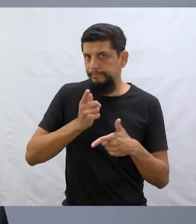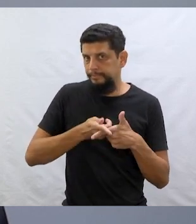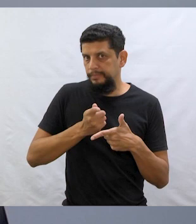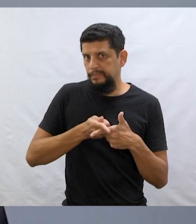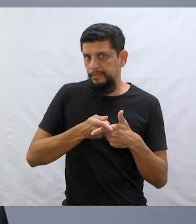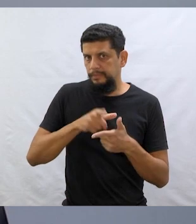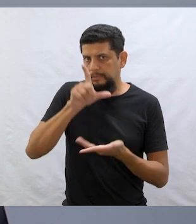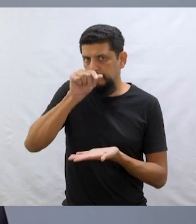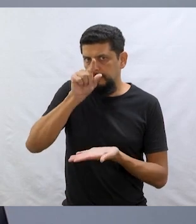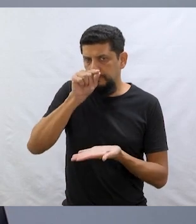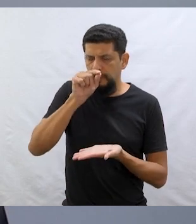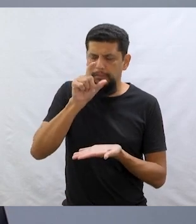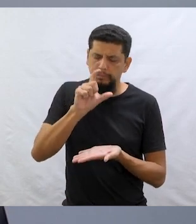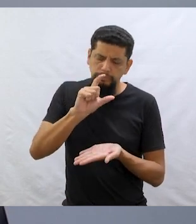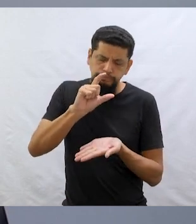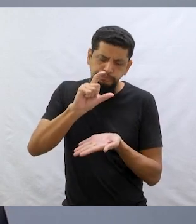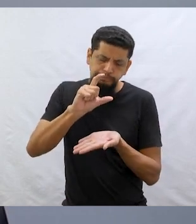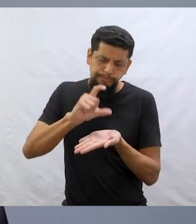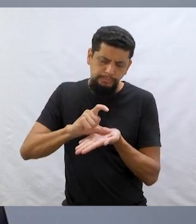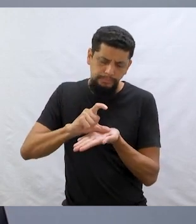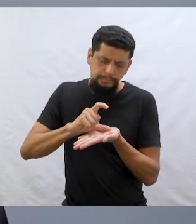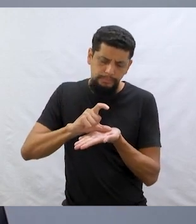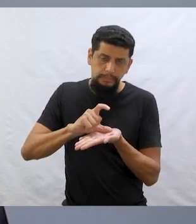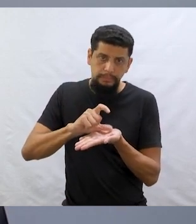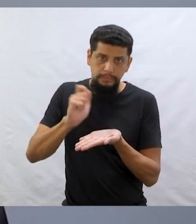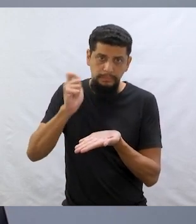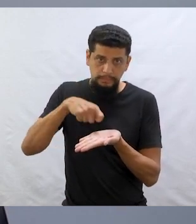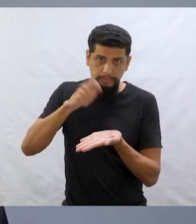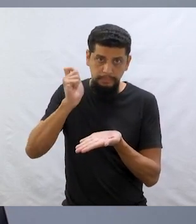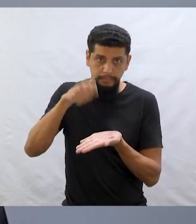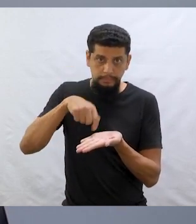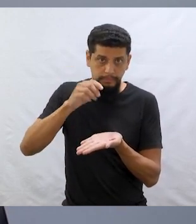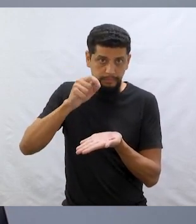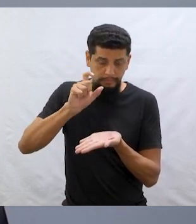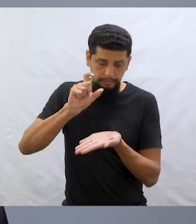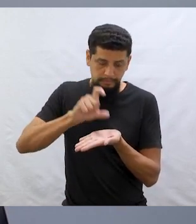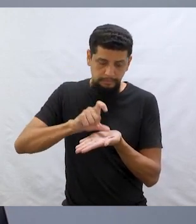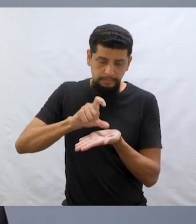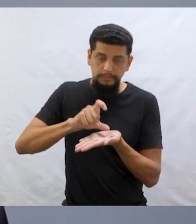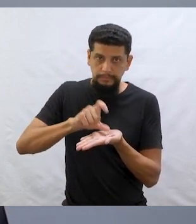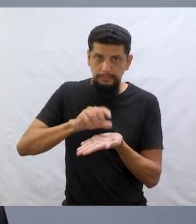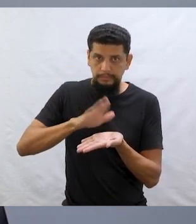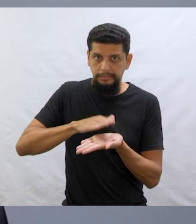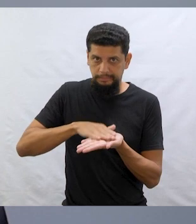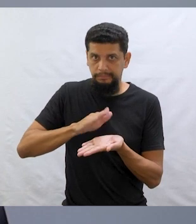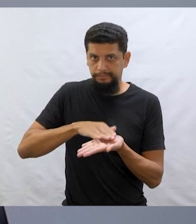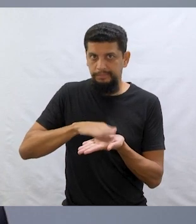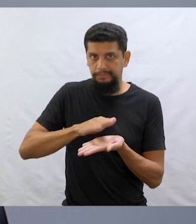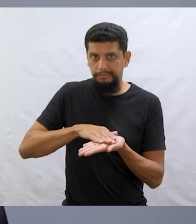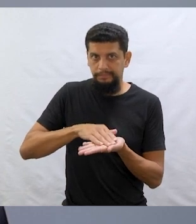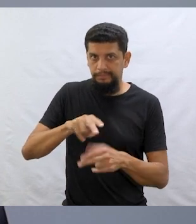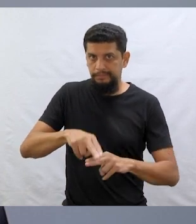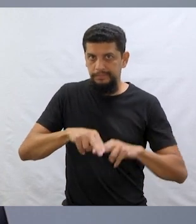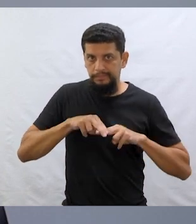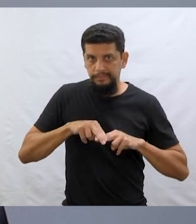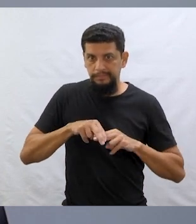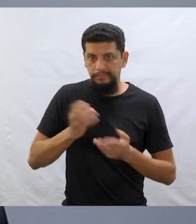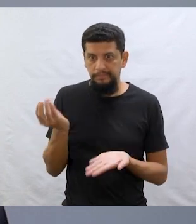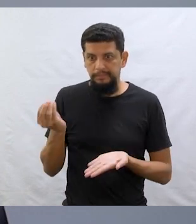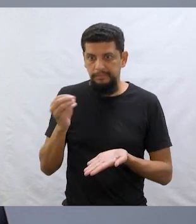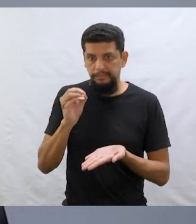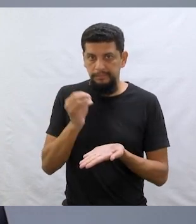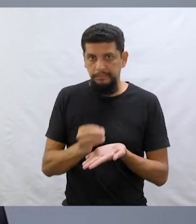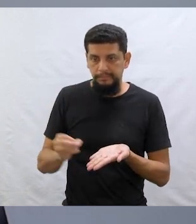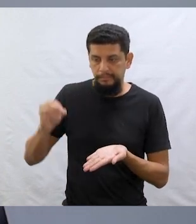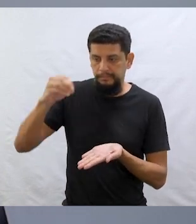Porque o pintinho ele é tão pequenininho que ele cabe na mão, na nossa mão. Por isso que a gente